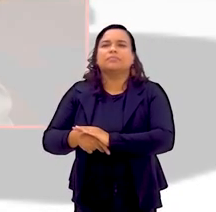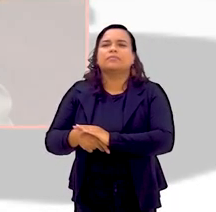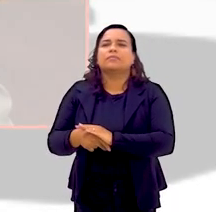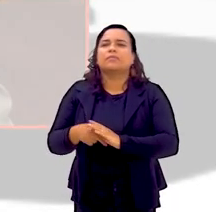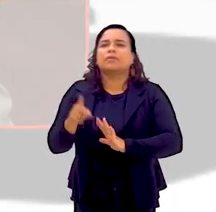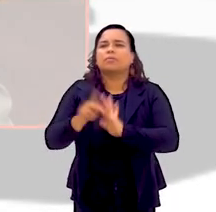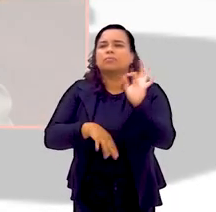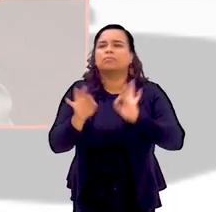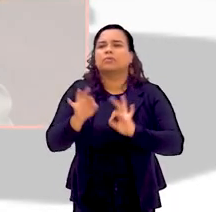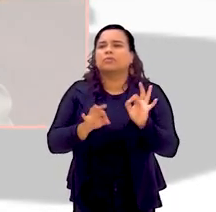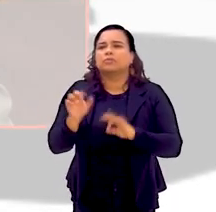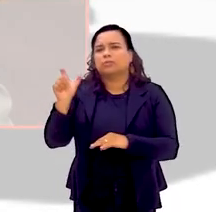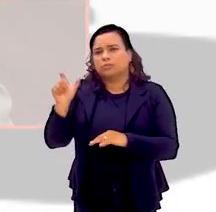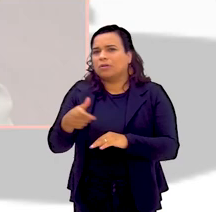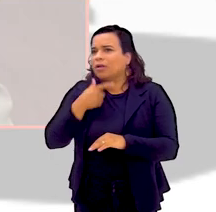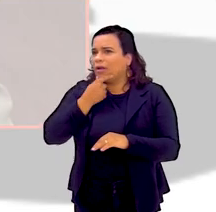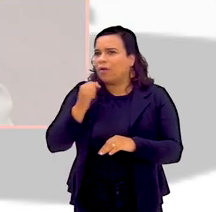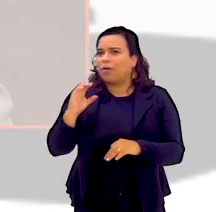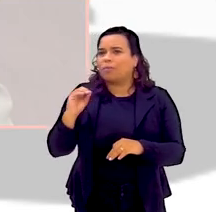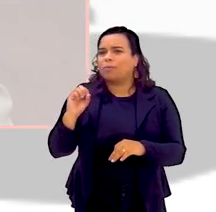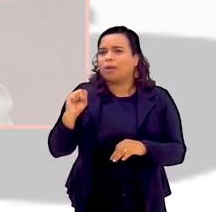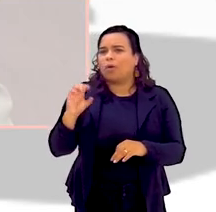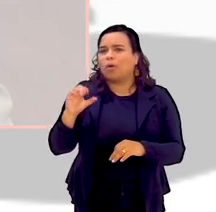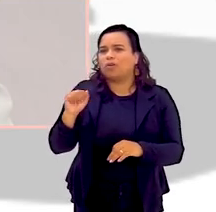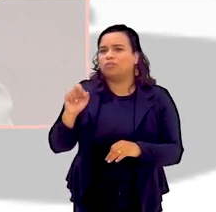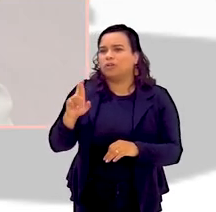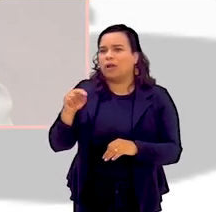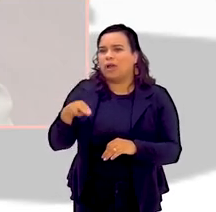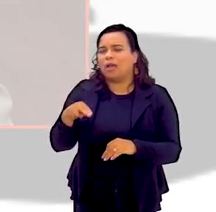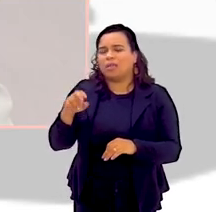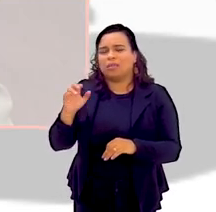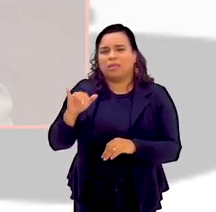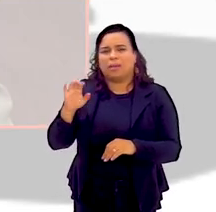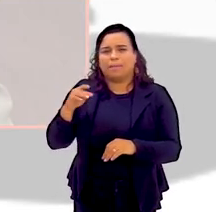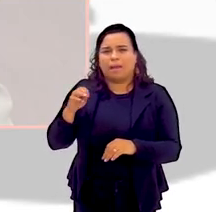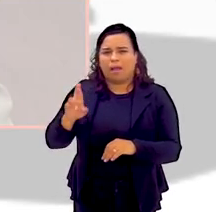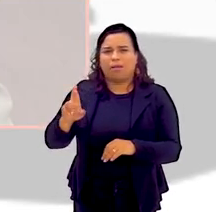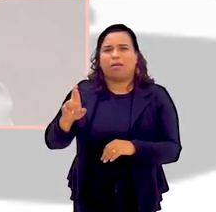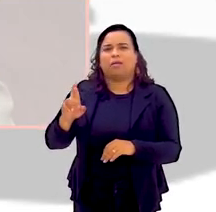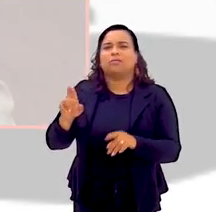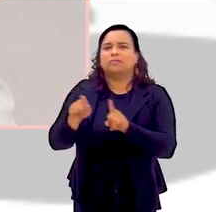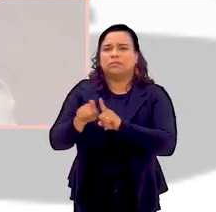que contou com o projeto Oscar Niemeyer, um prédio realmente